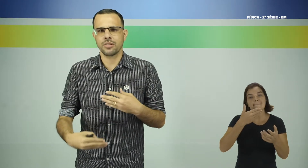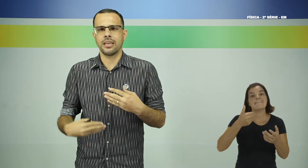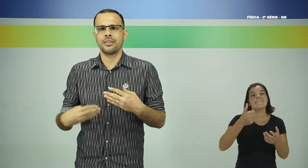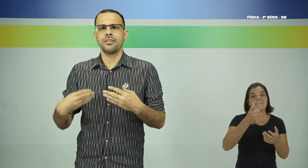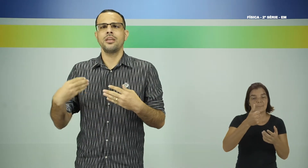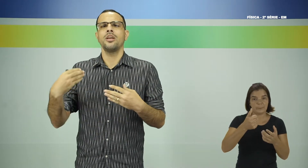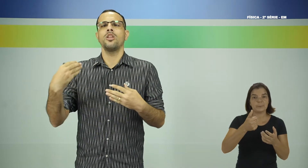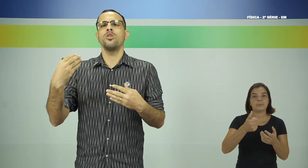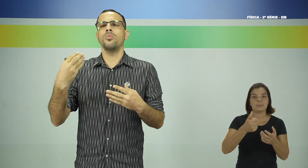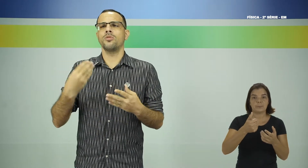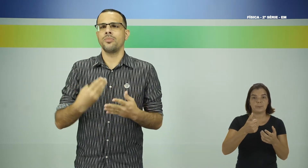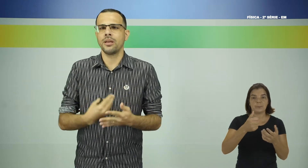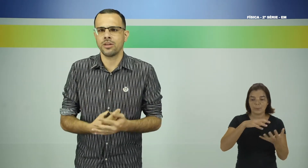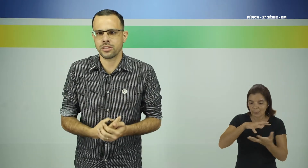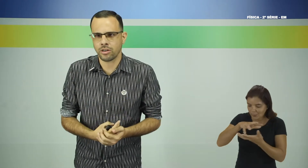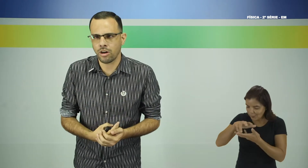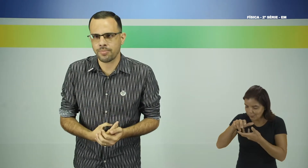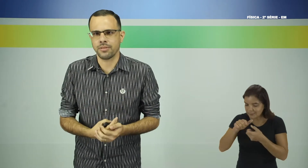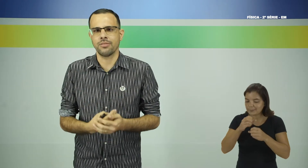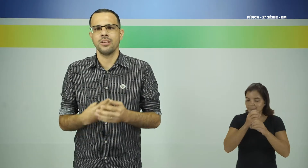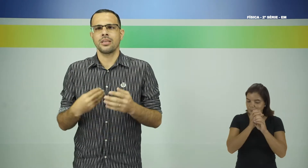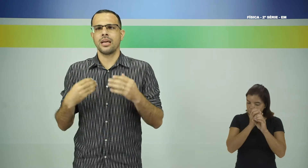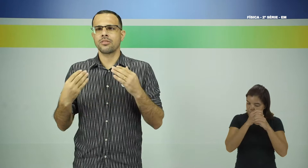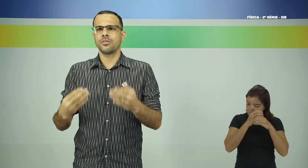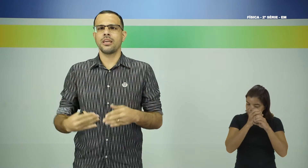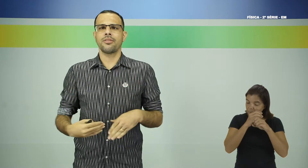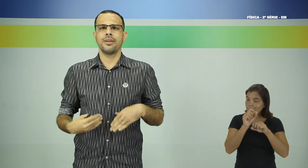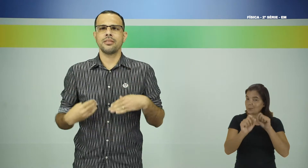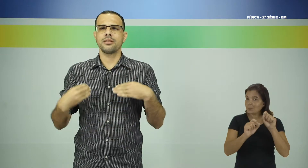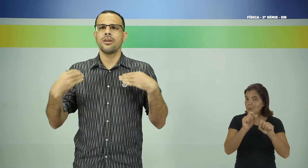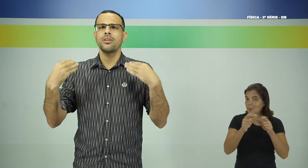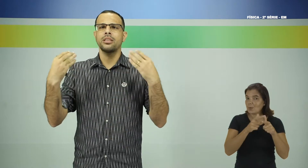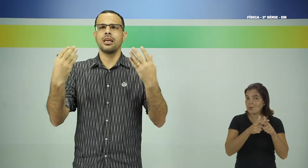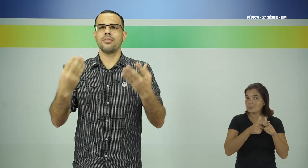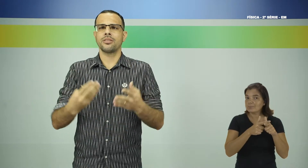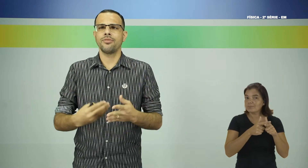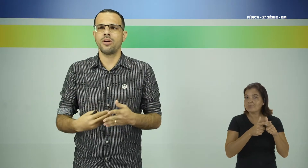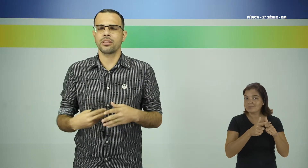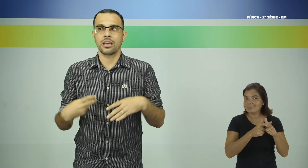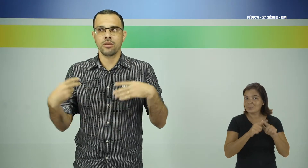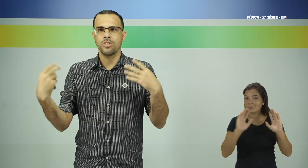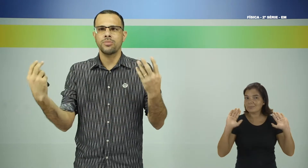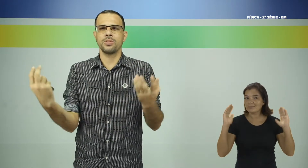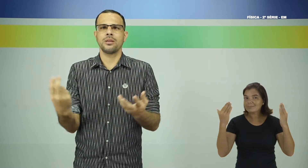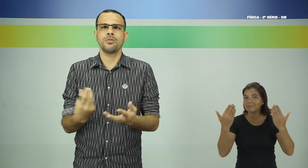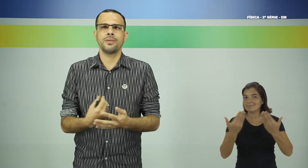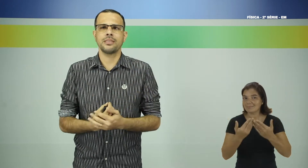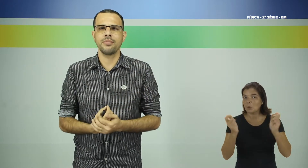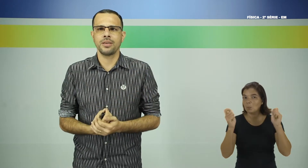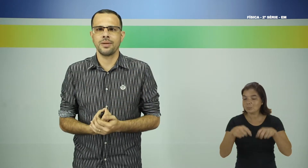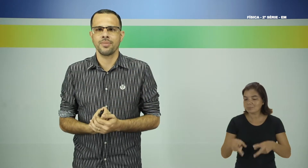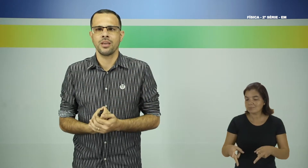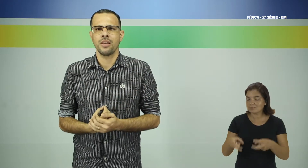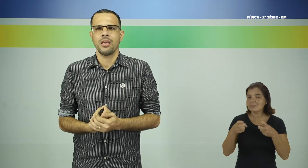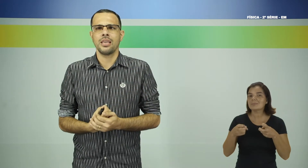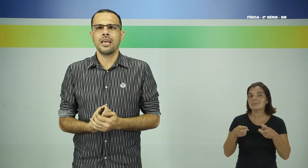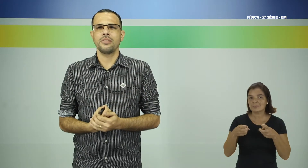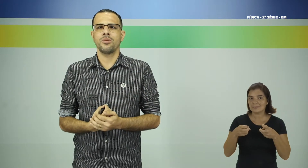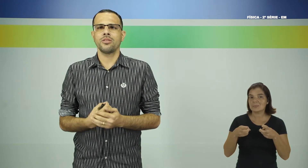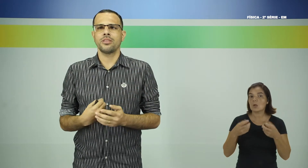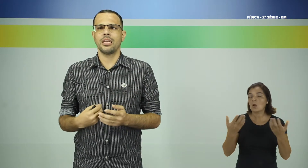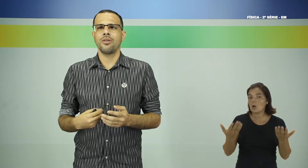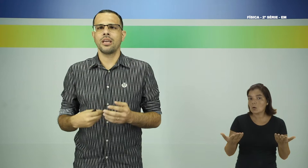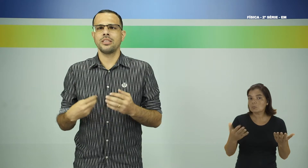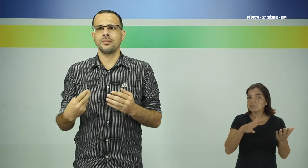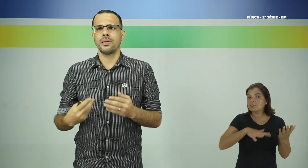isso que acontece no mundo microscópico traz consequências ao que está à nossa volta, aquilo que nós podemos perceber. E aí,